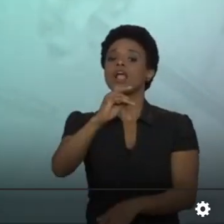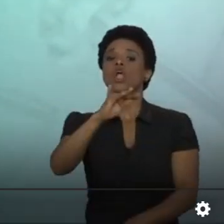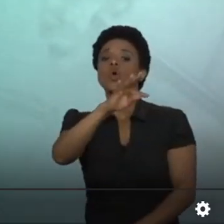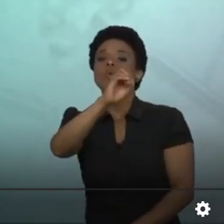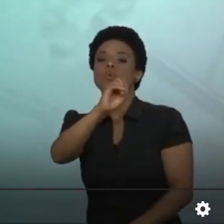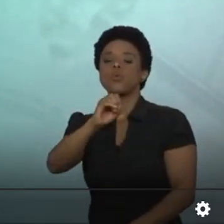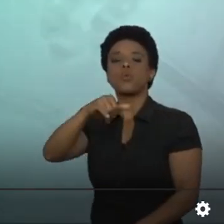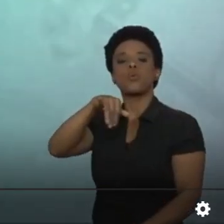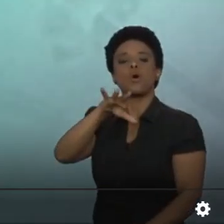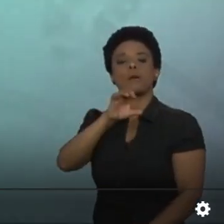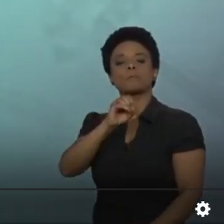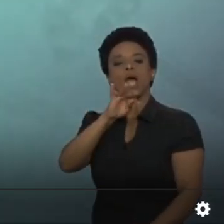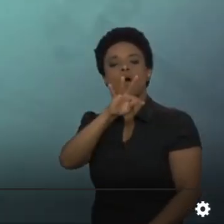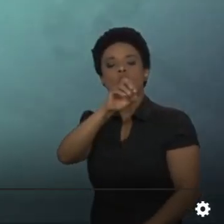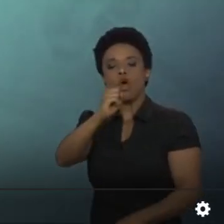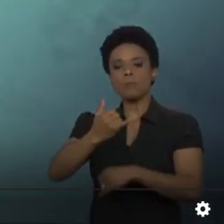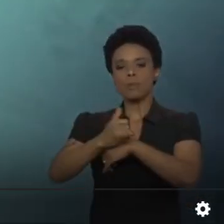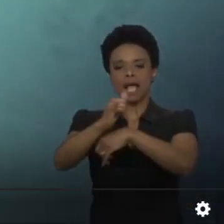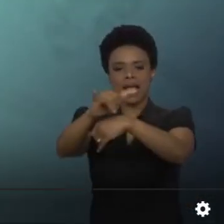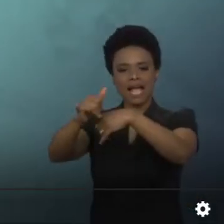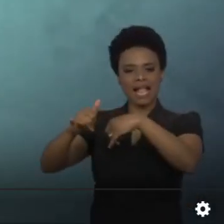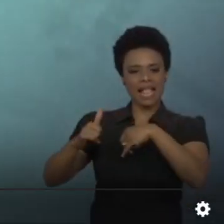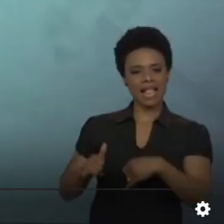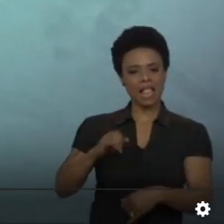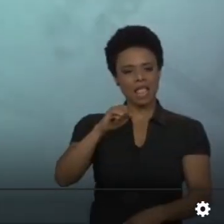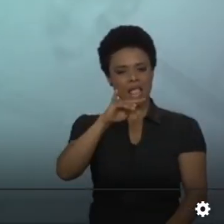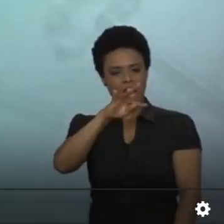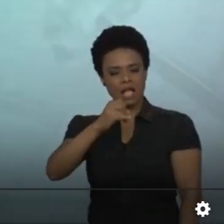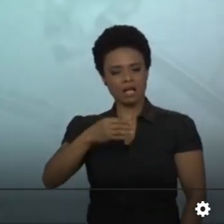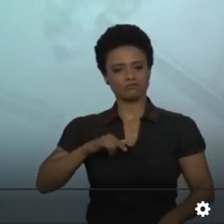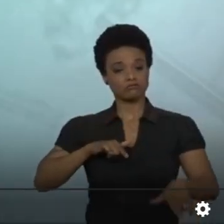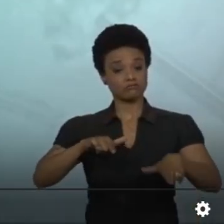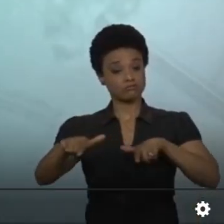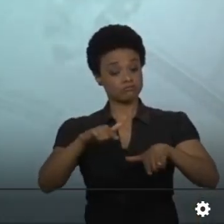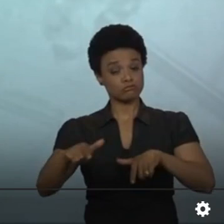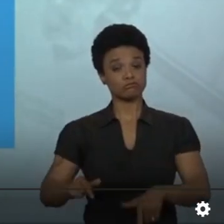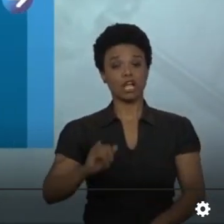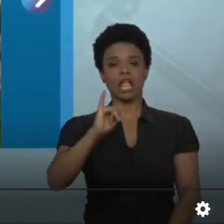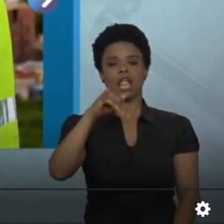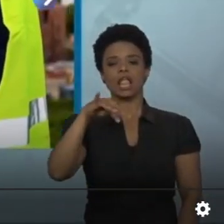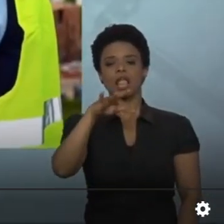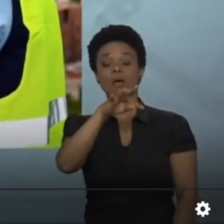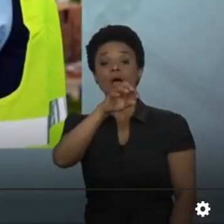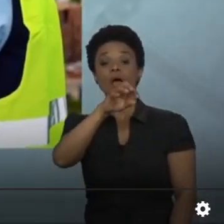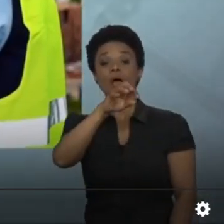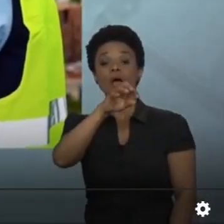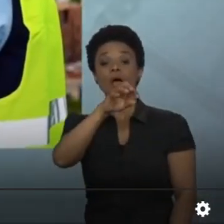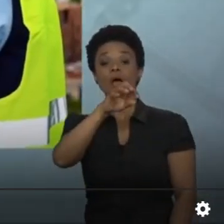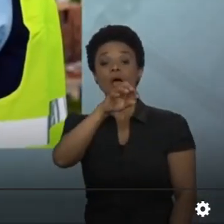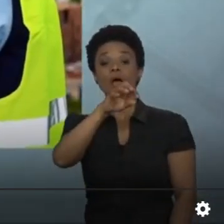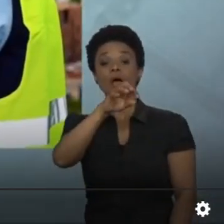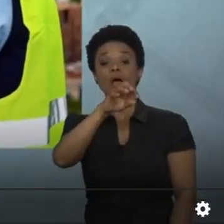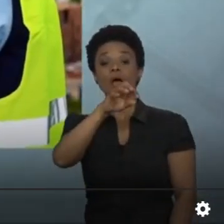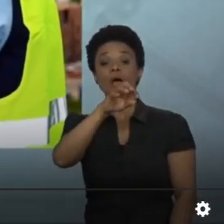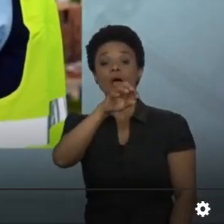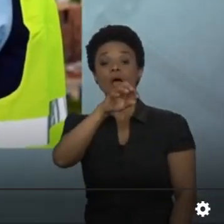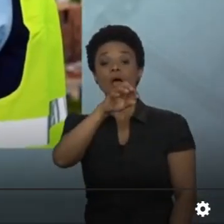obra de eletricistas, encargos trabalhistas e impostos. Com o orçamento aprovado, iniciamos